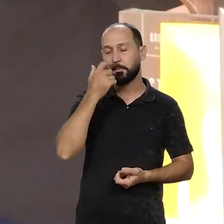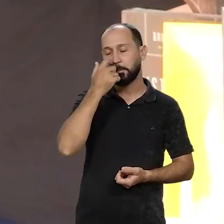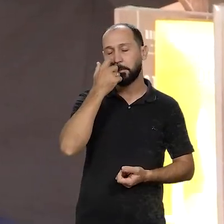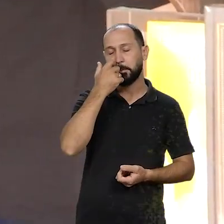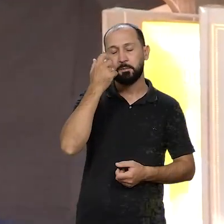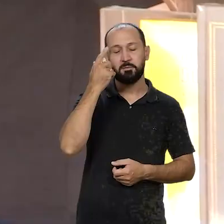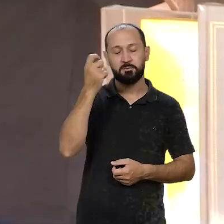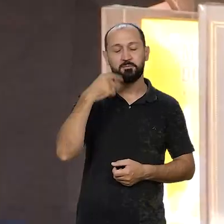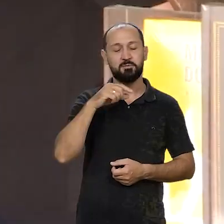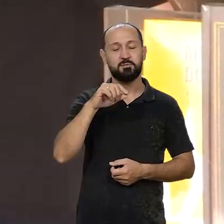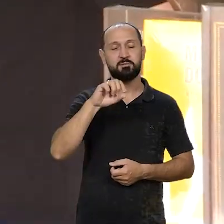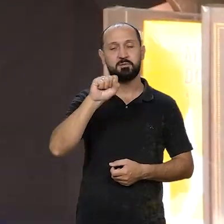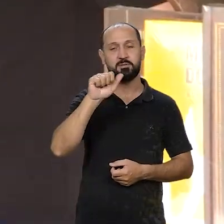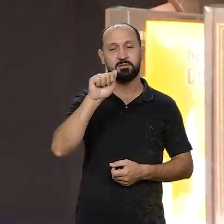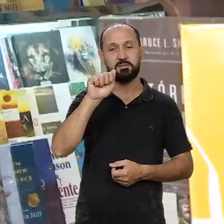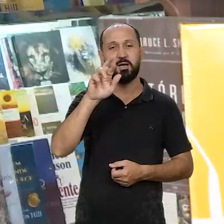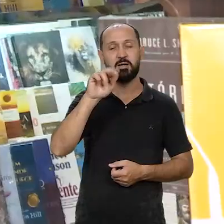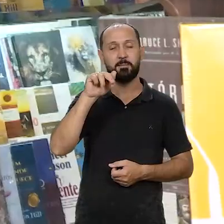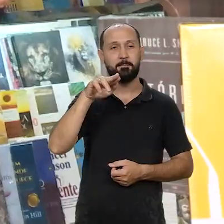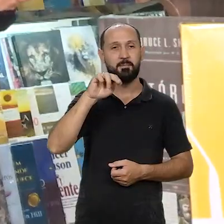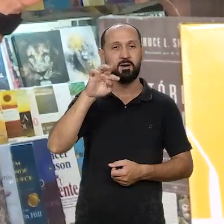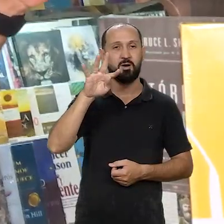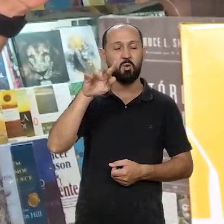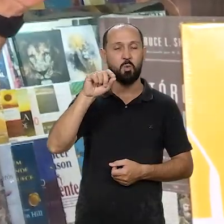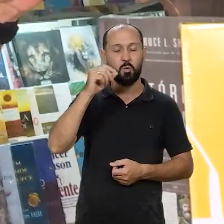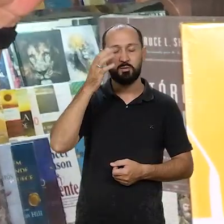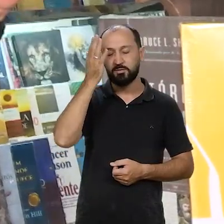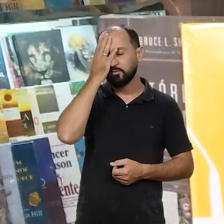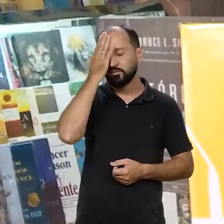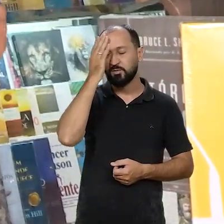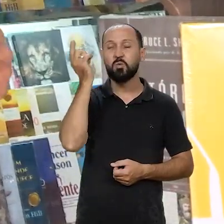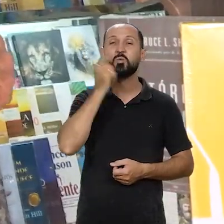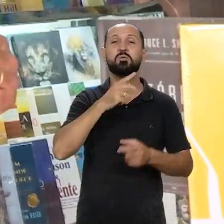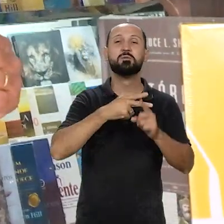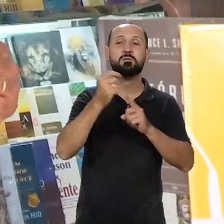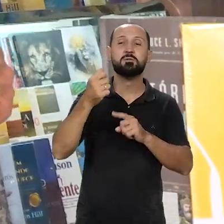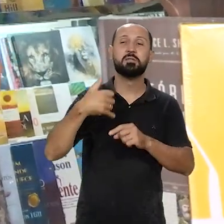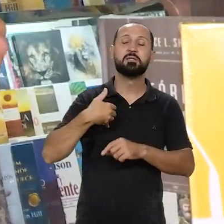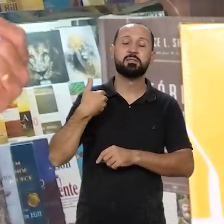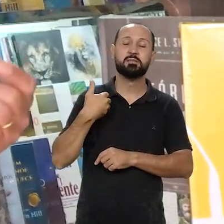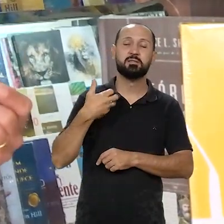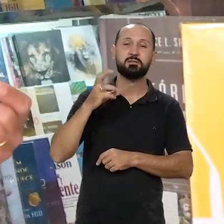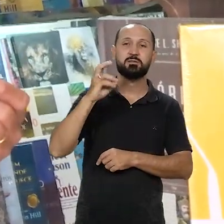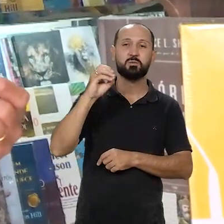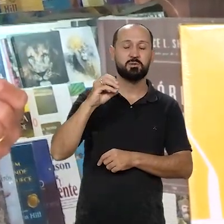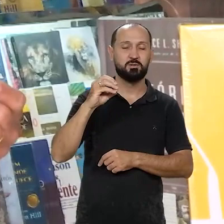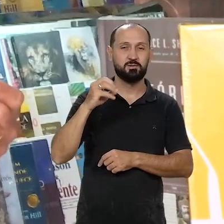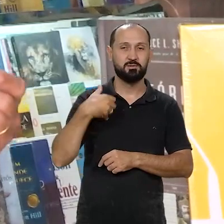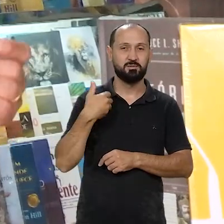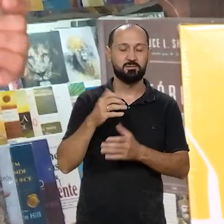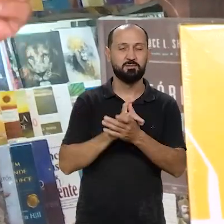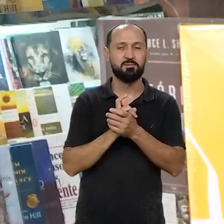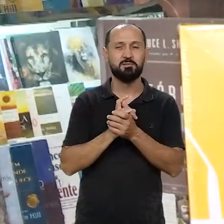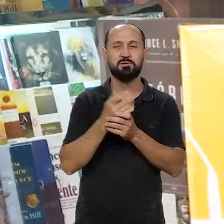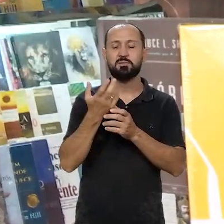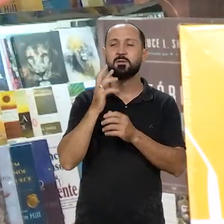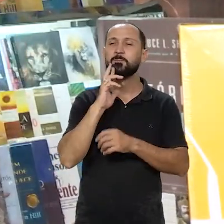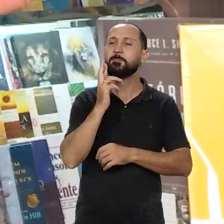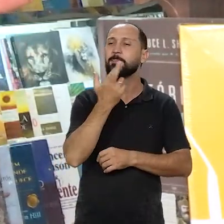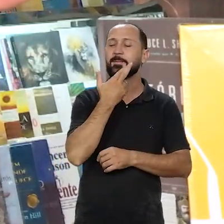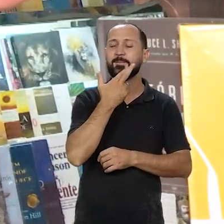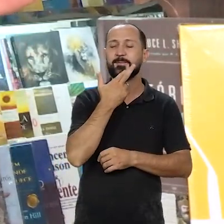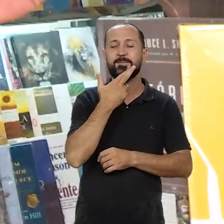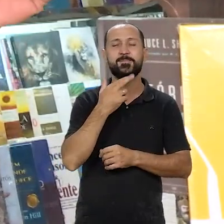Ensaio sobre a Cegueira é muito interessante, porque o Saramago, ele só conseguiu notoriedade depois de 50 anos. E ele estava